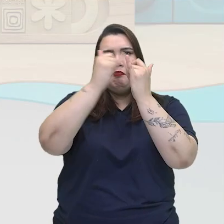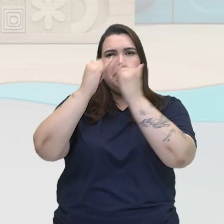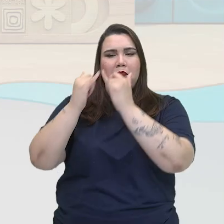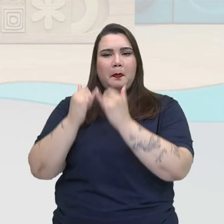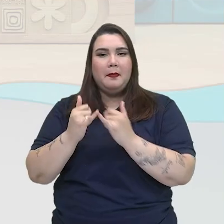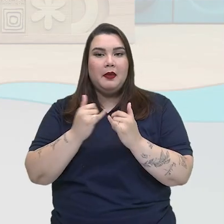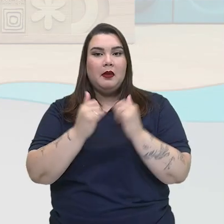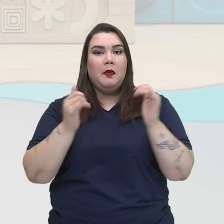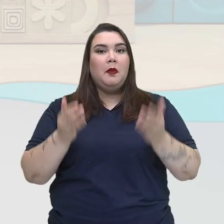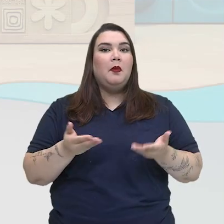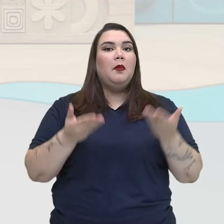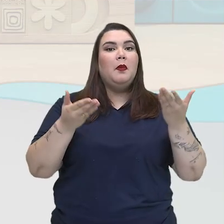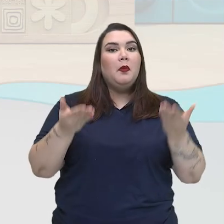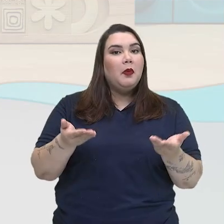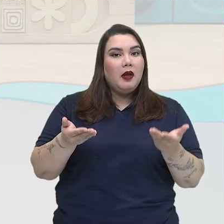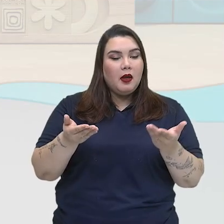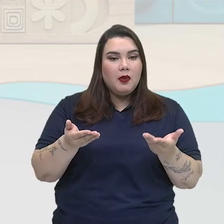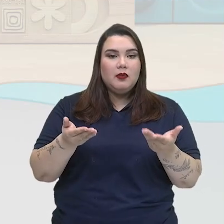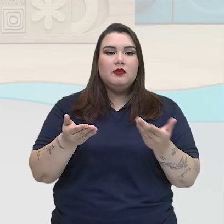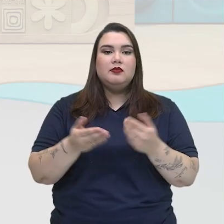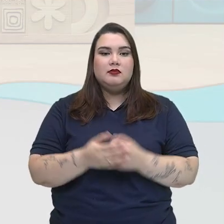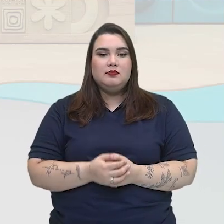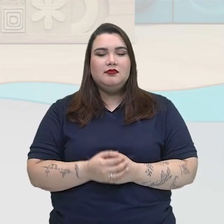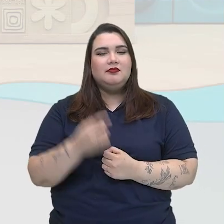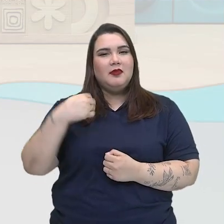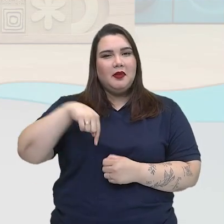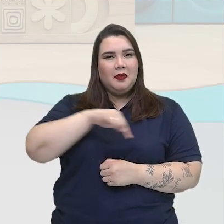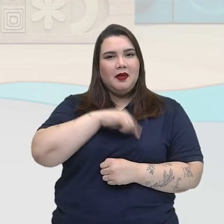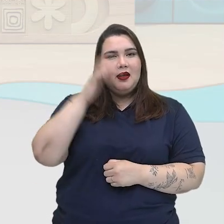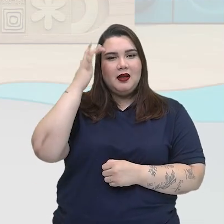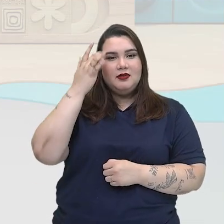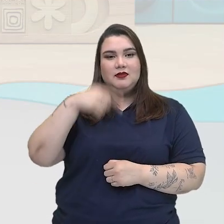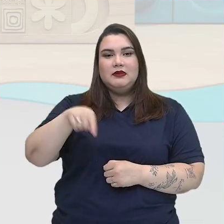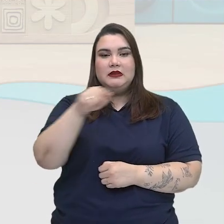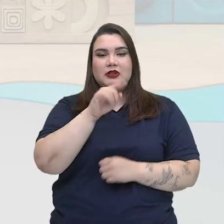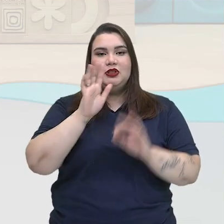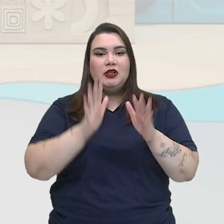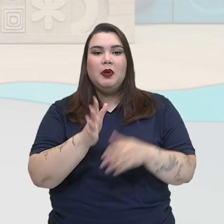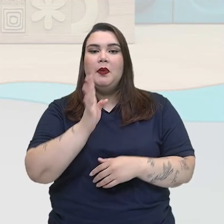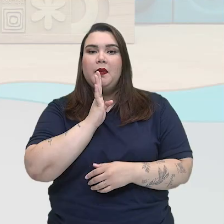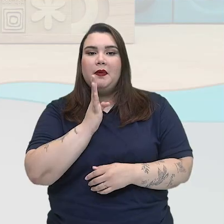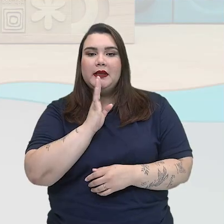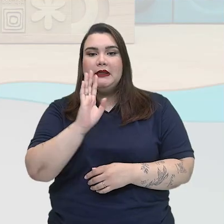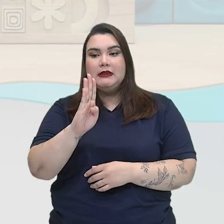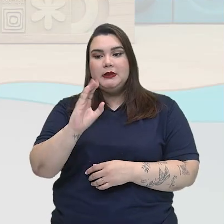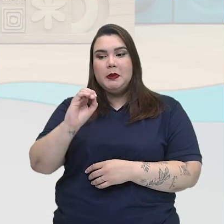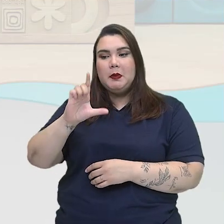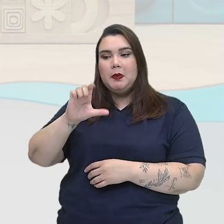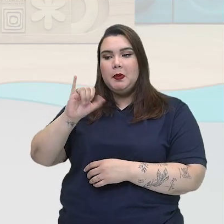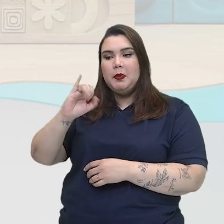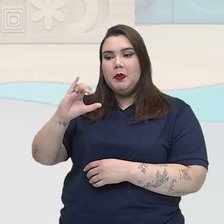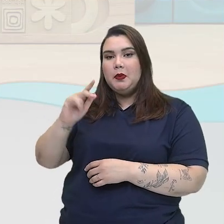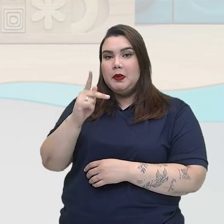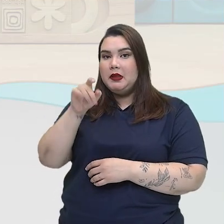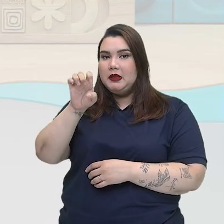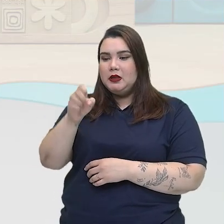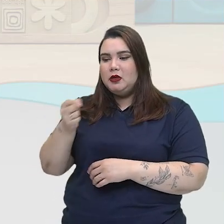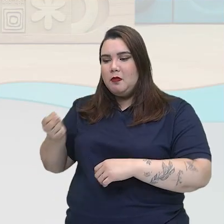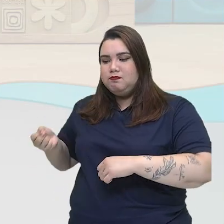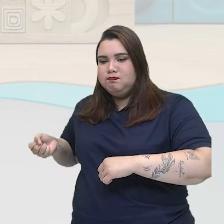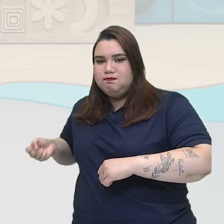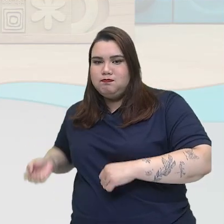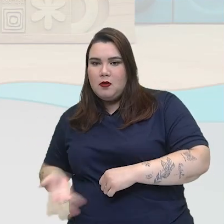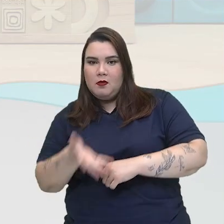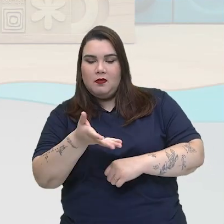elas? Tenho certeza que o boliche vocês já conseguiram identificar. Mas por que essas três